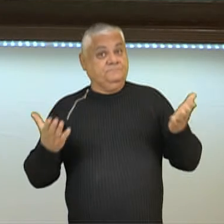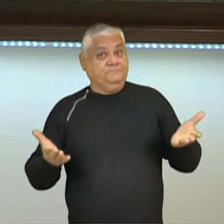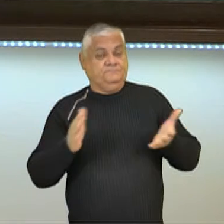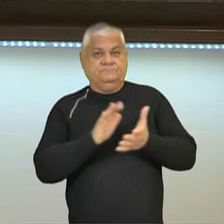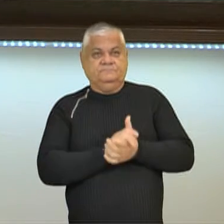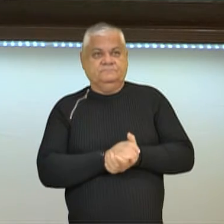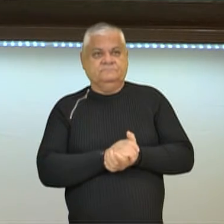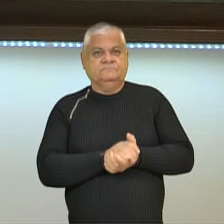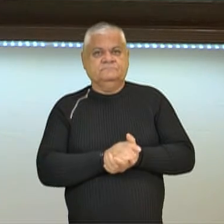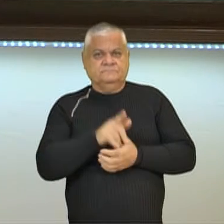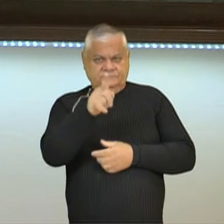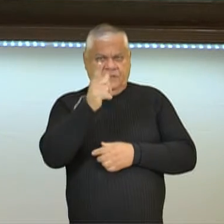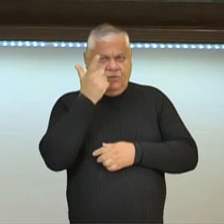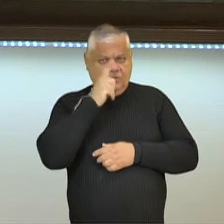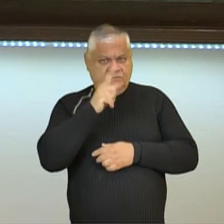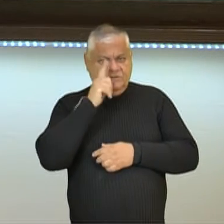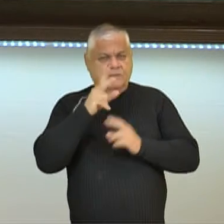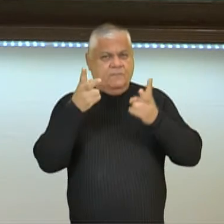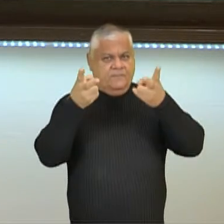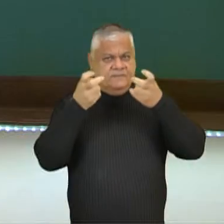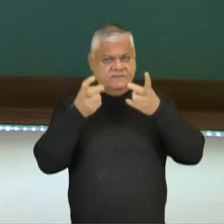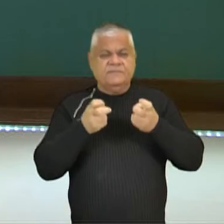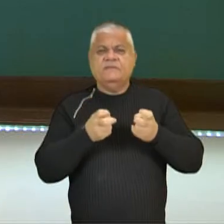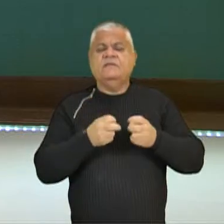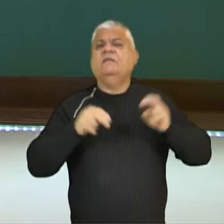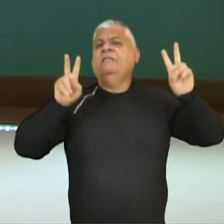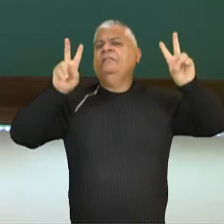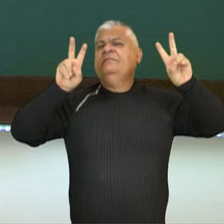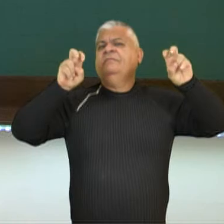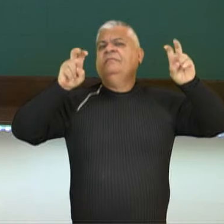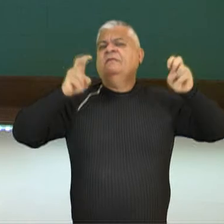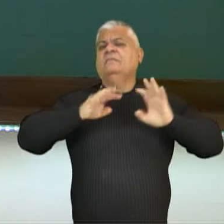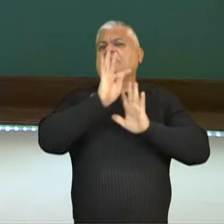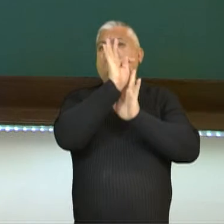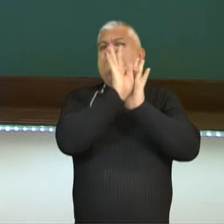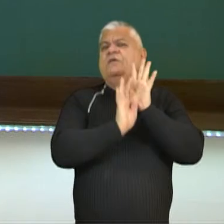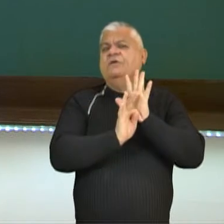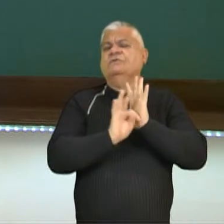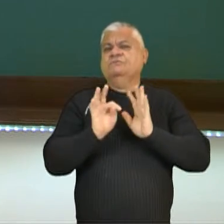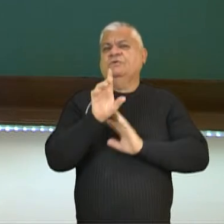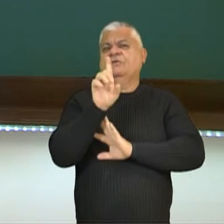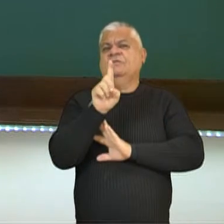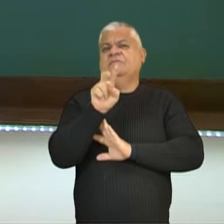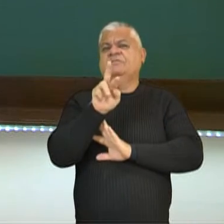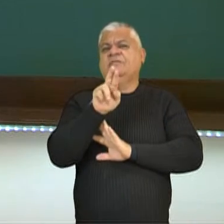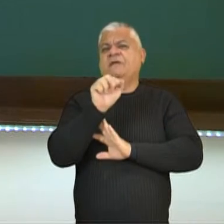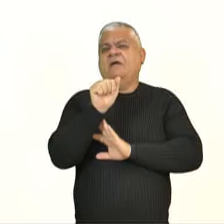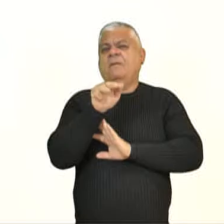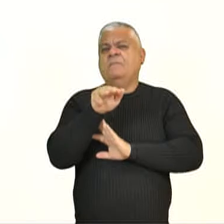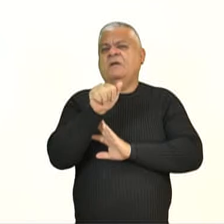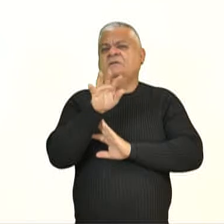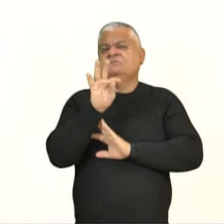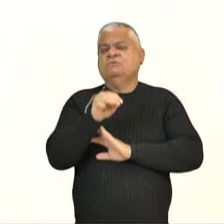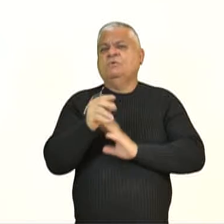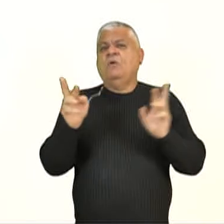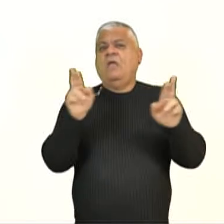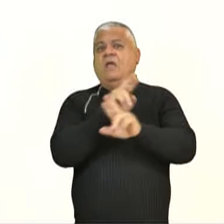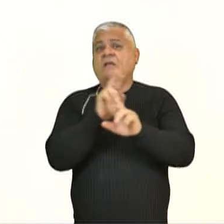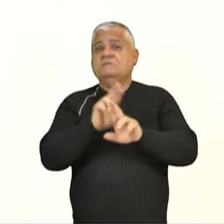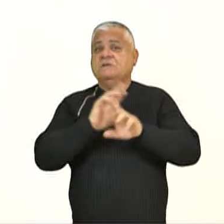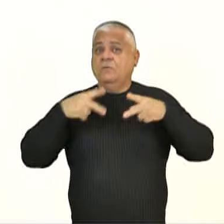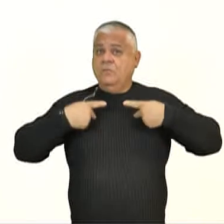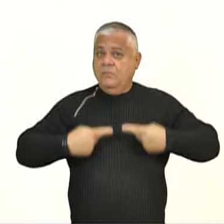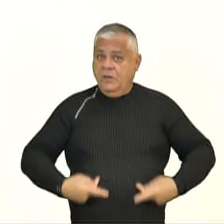Então, estudantes, conseguiram perceber que temas esse texto dramático traz? Relacionamento humano,